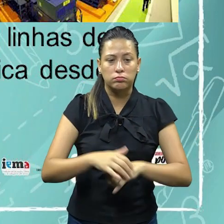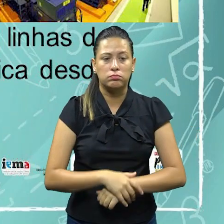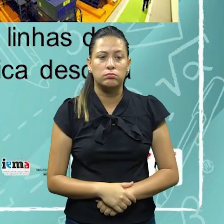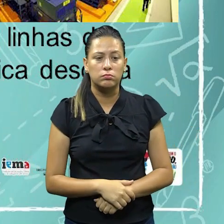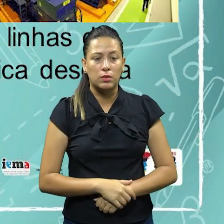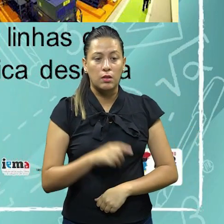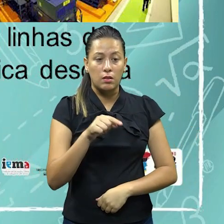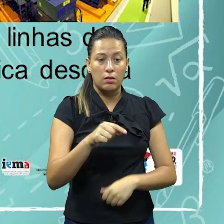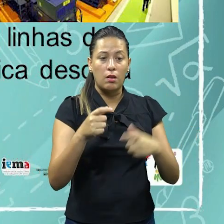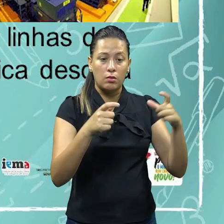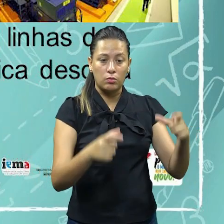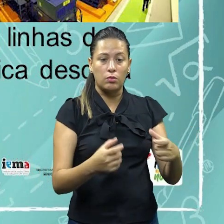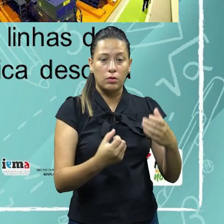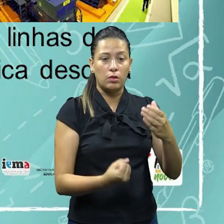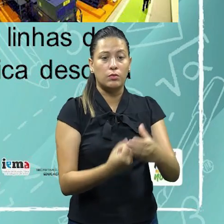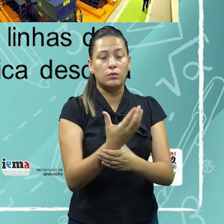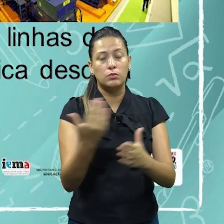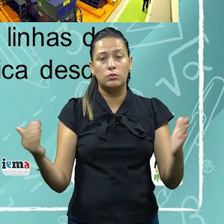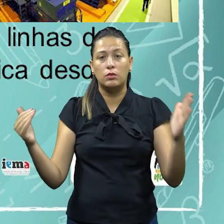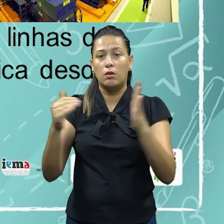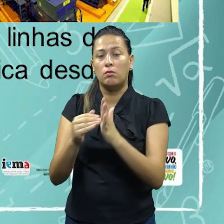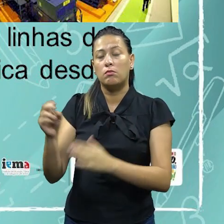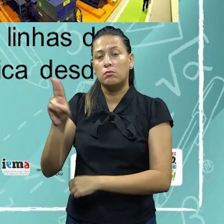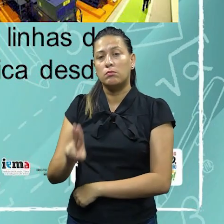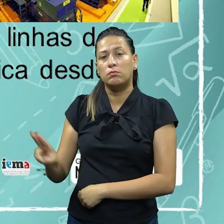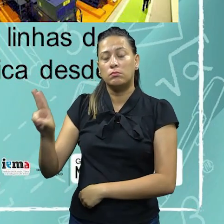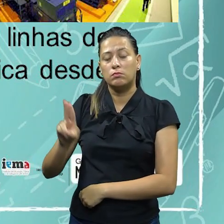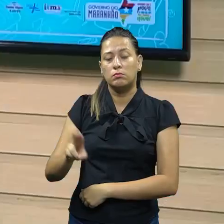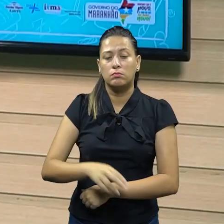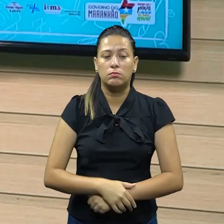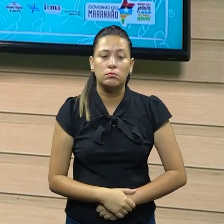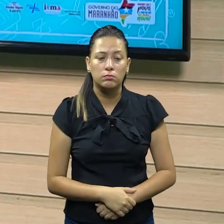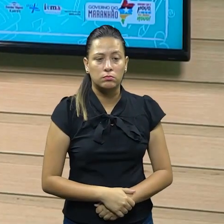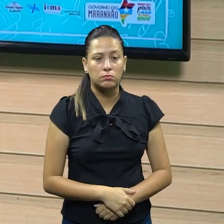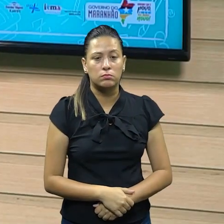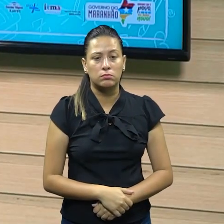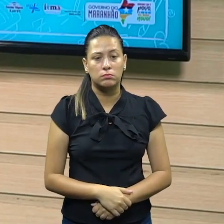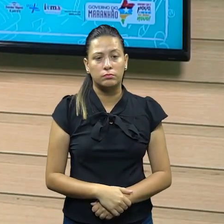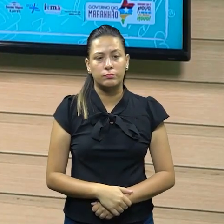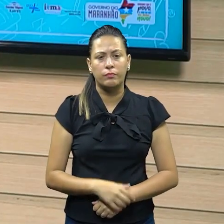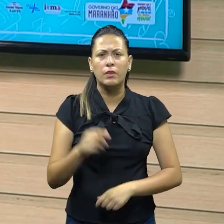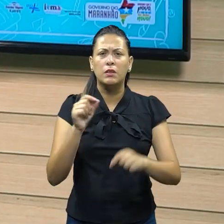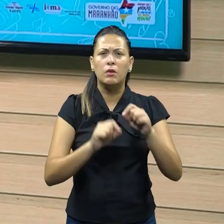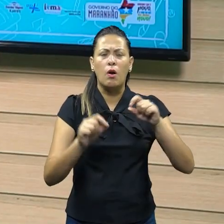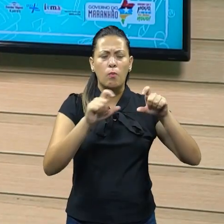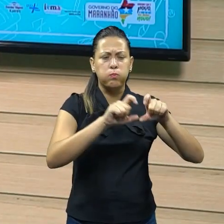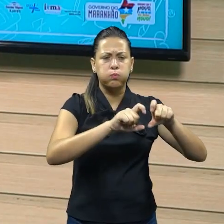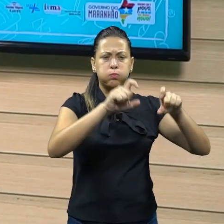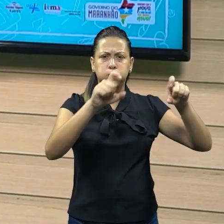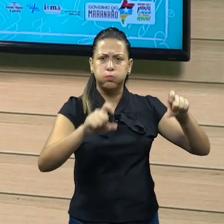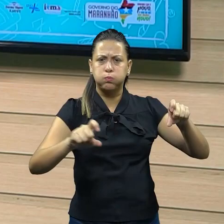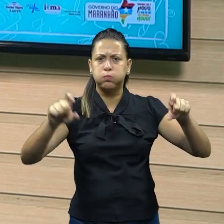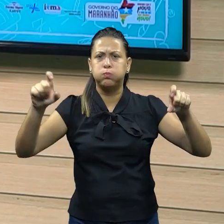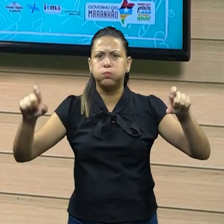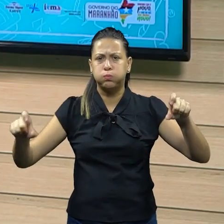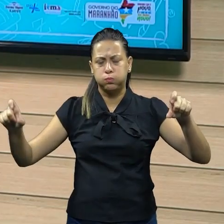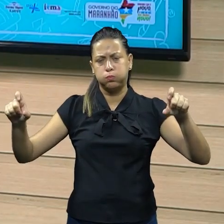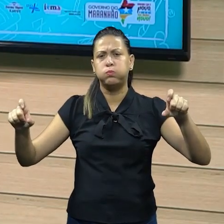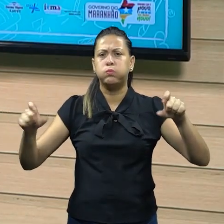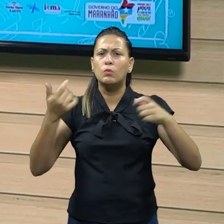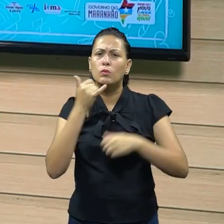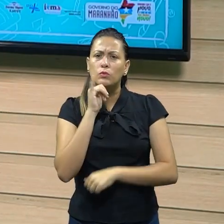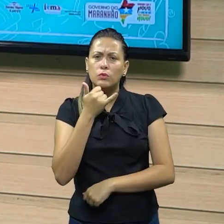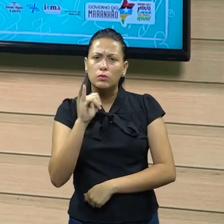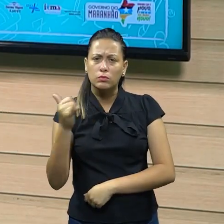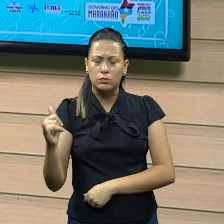desde a fase de geração até a fase de consumo. Tá? São aqueles cabos elétricos que eles vão levar um tipo